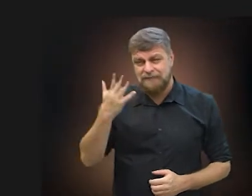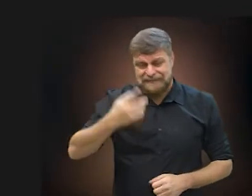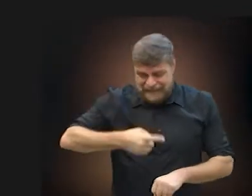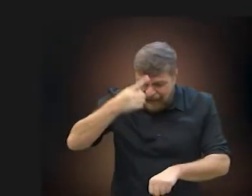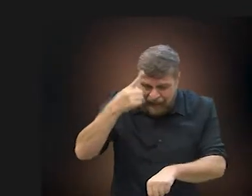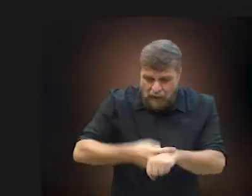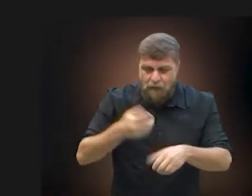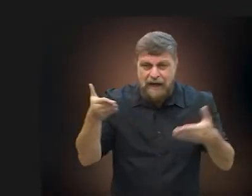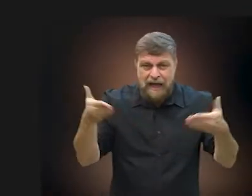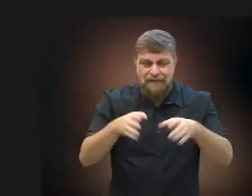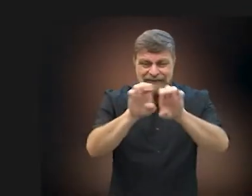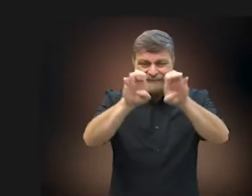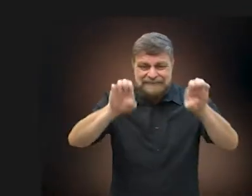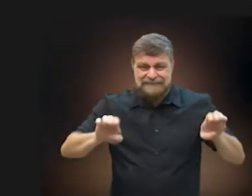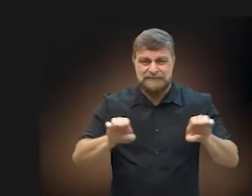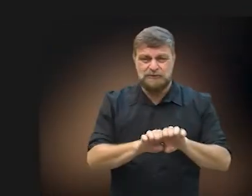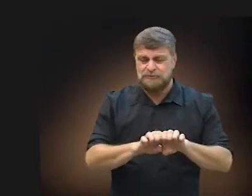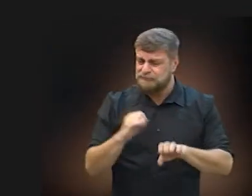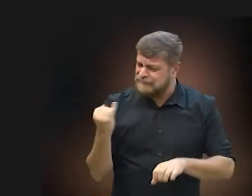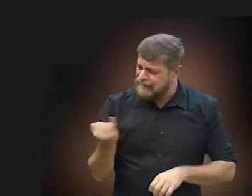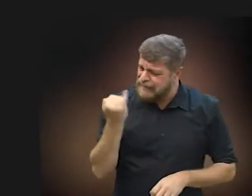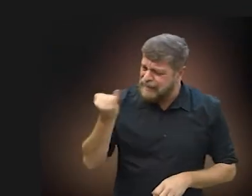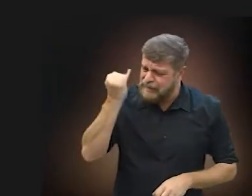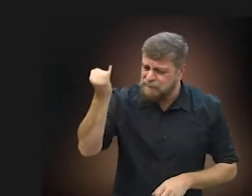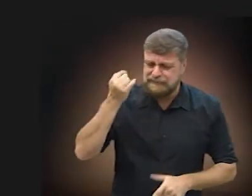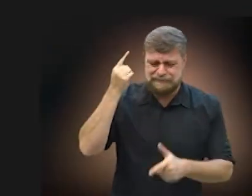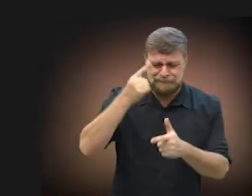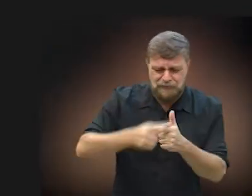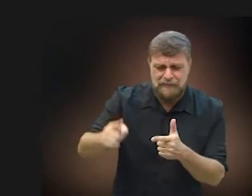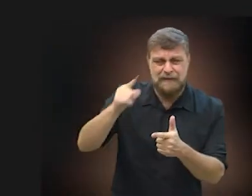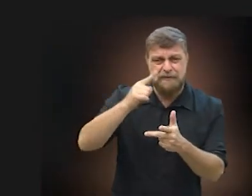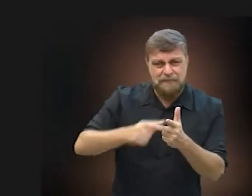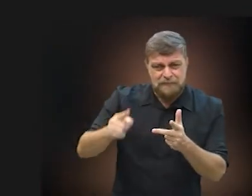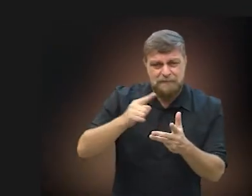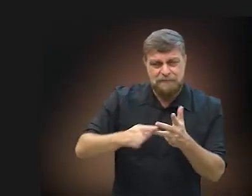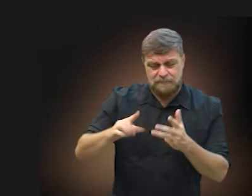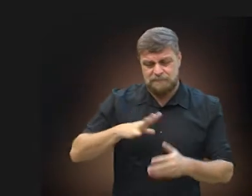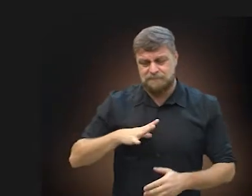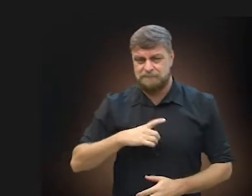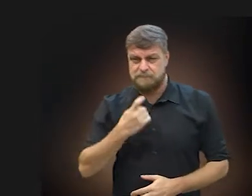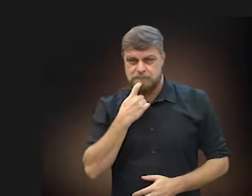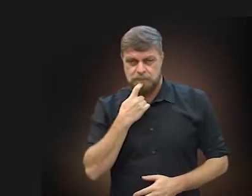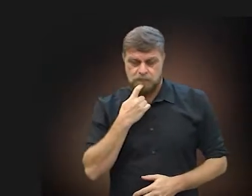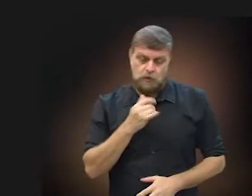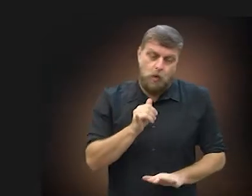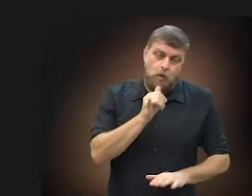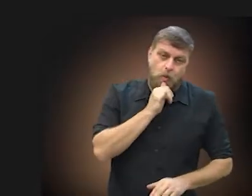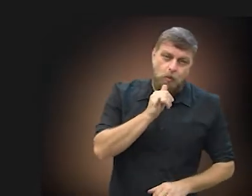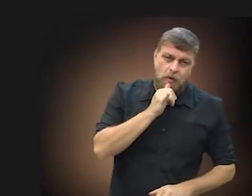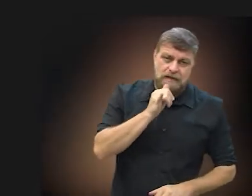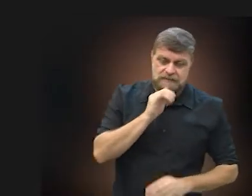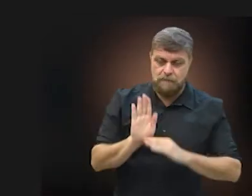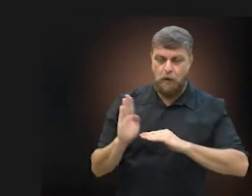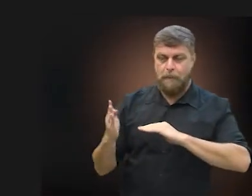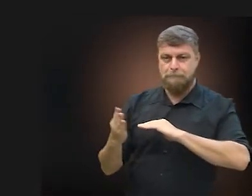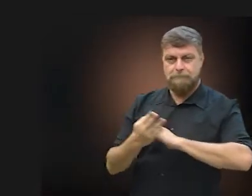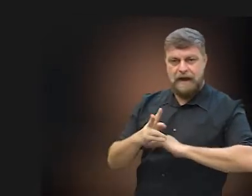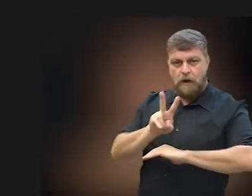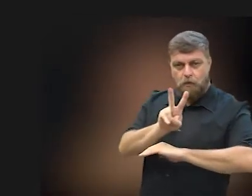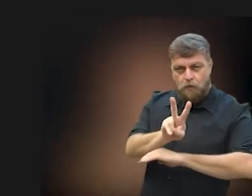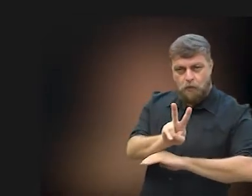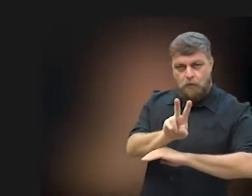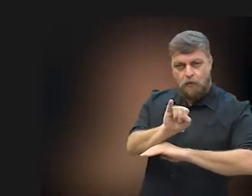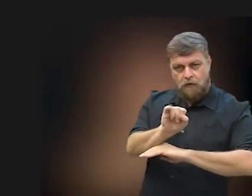temos, nesse exato momento, problemas estruturais importantes na cidade. Vou tocar apenas